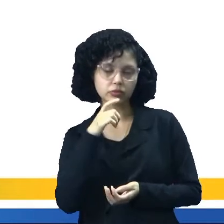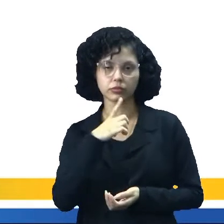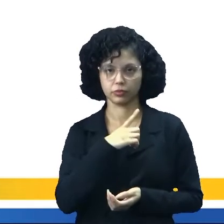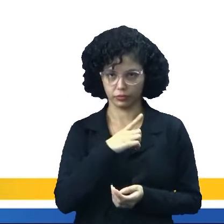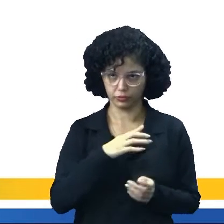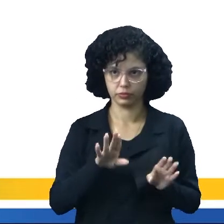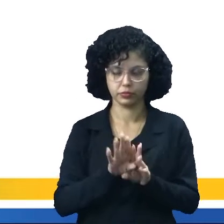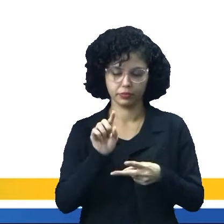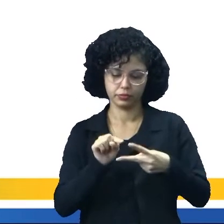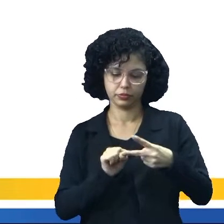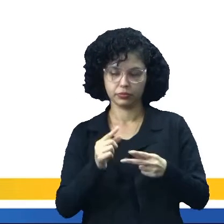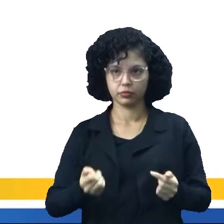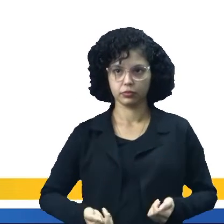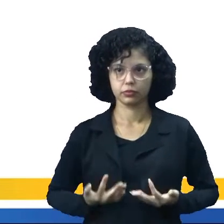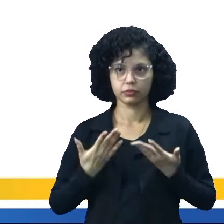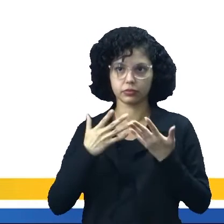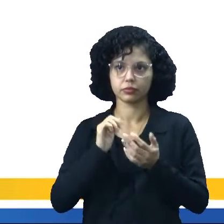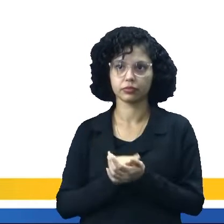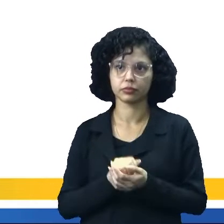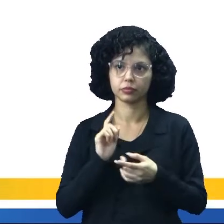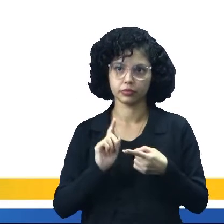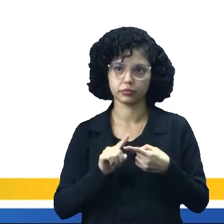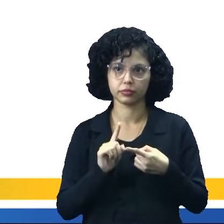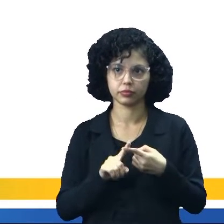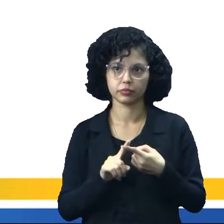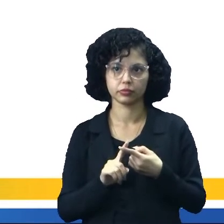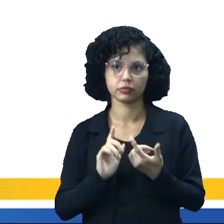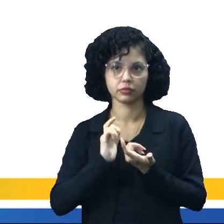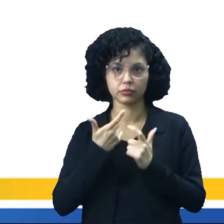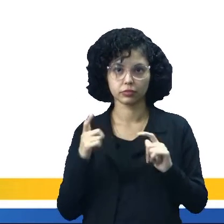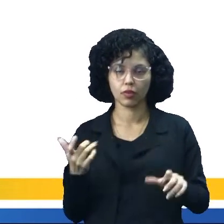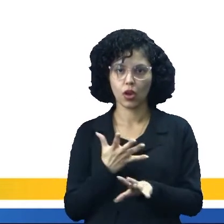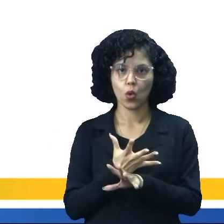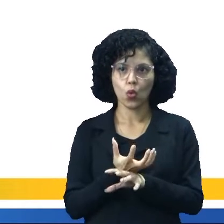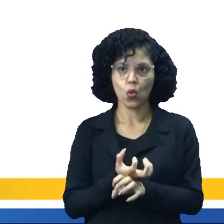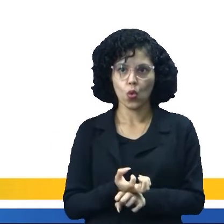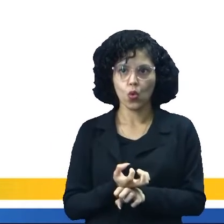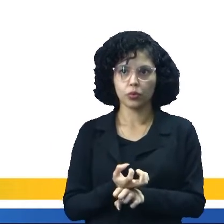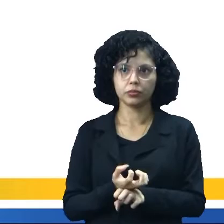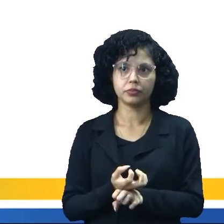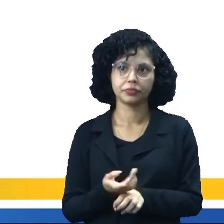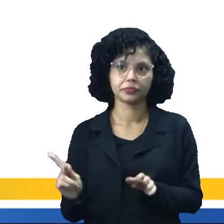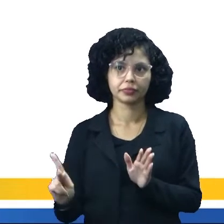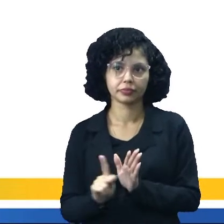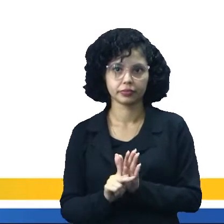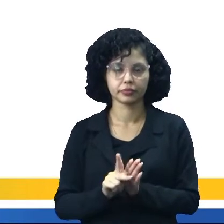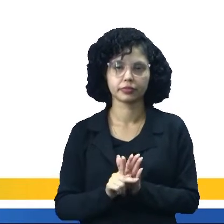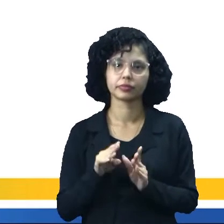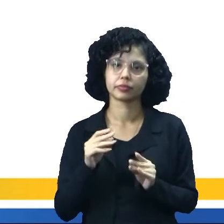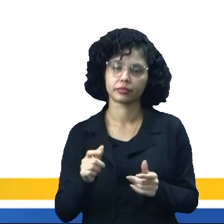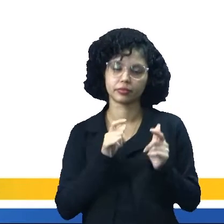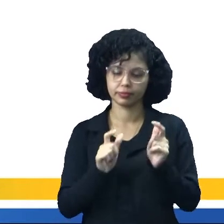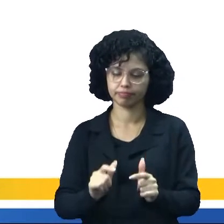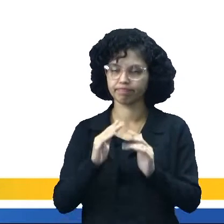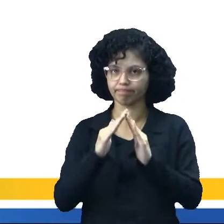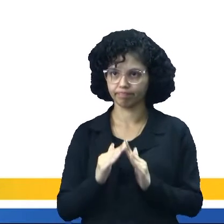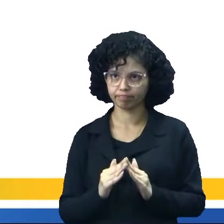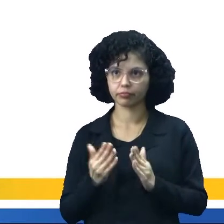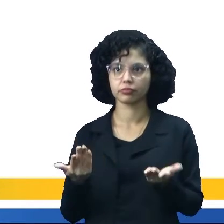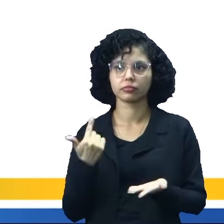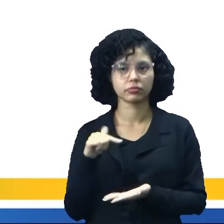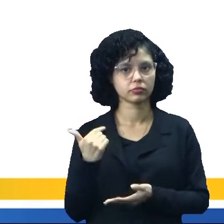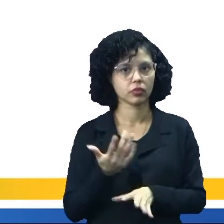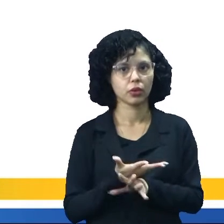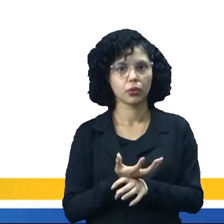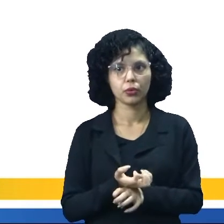tem também duas motivações. A primeira, que são as grandes secas em sua terra natal, né? Como tinha